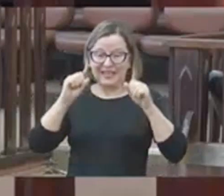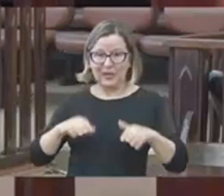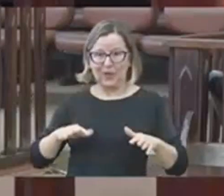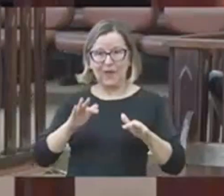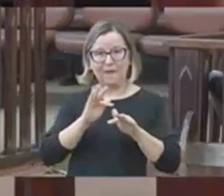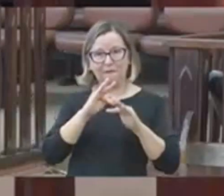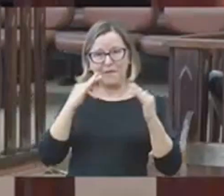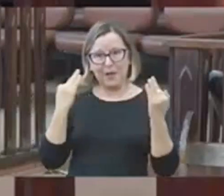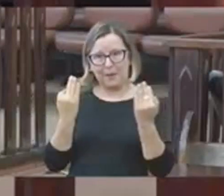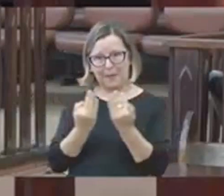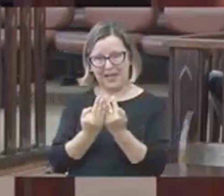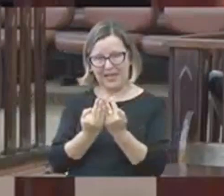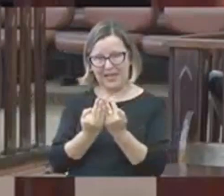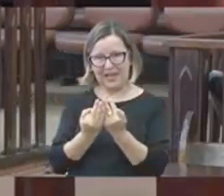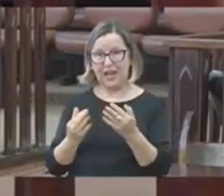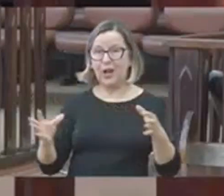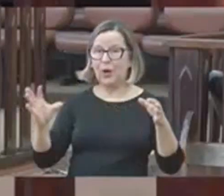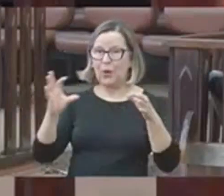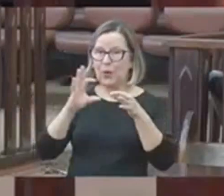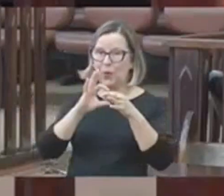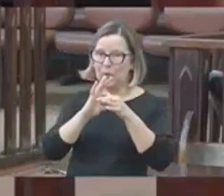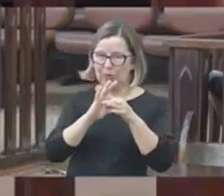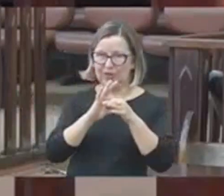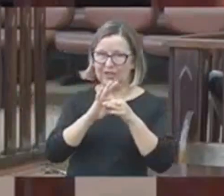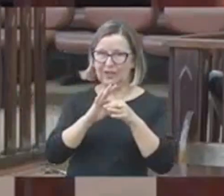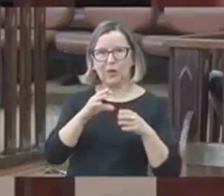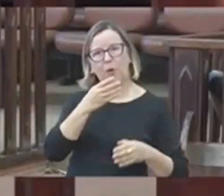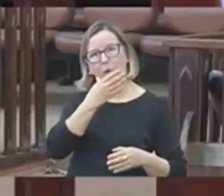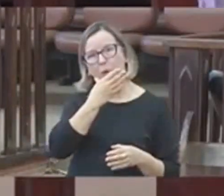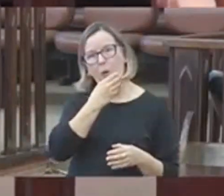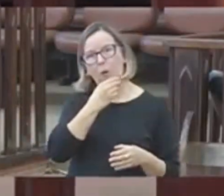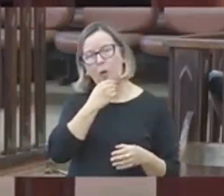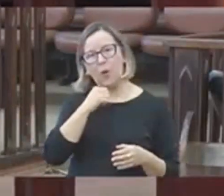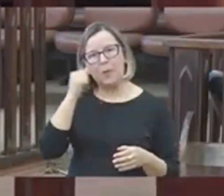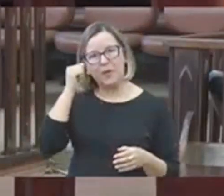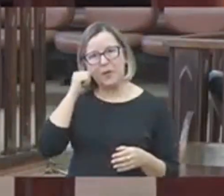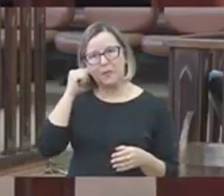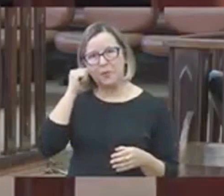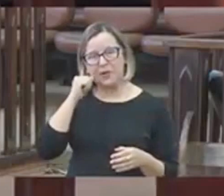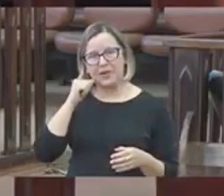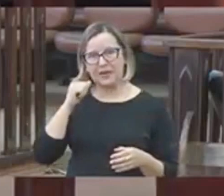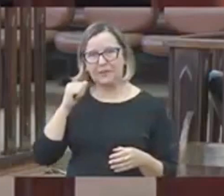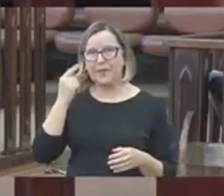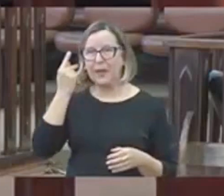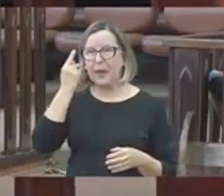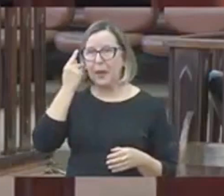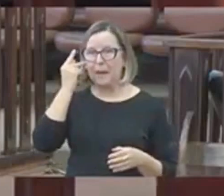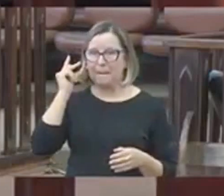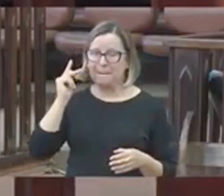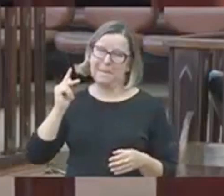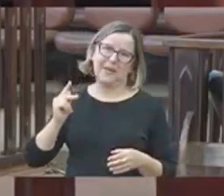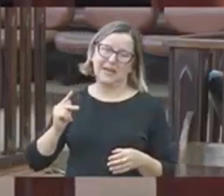que através deles um povo santo povoasse a terra e fosse a alegria de Deus. Esse